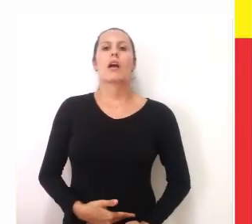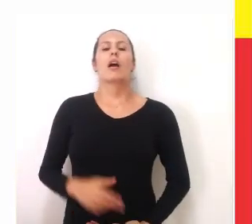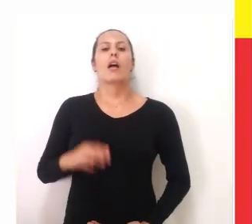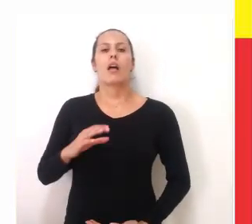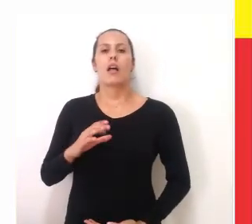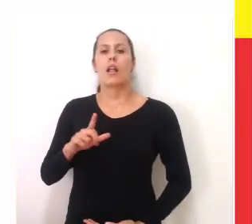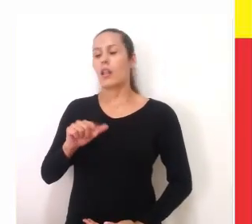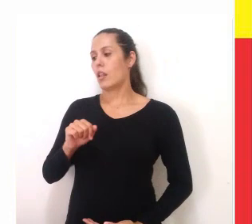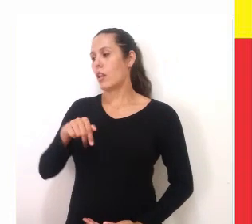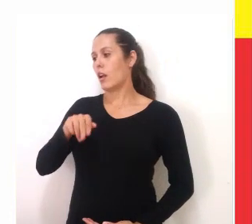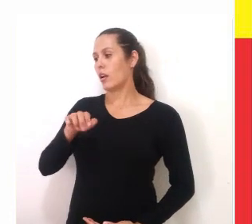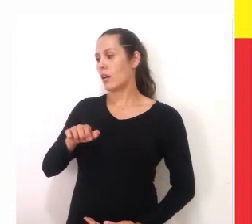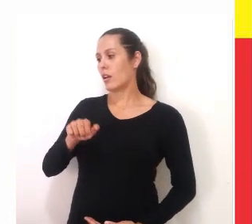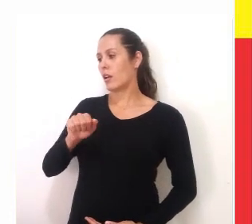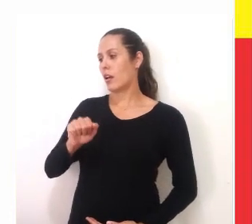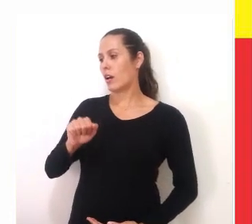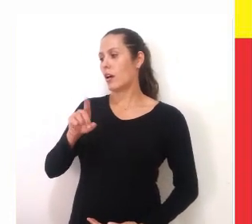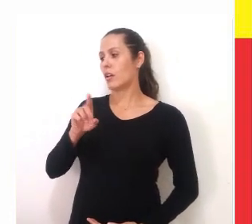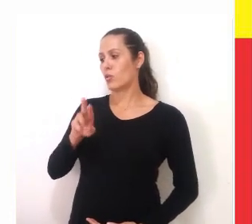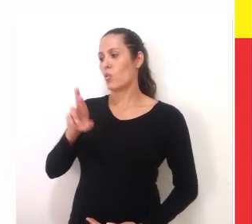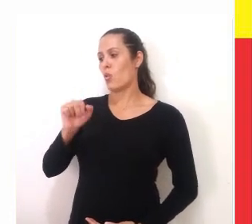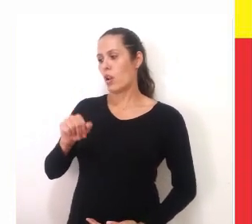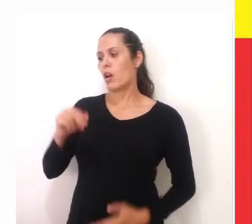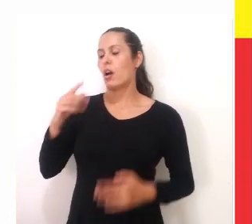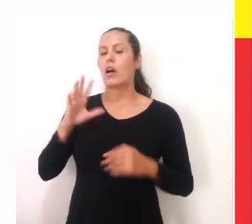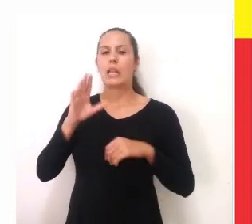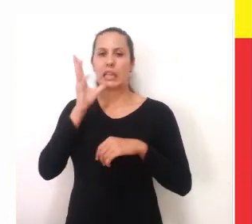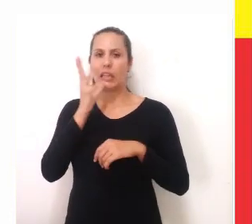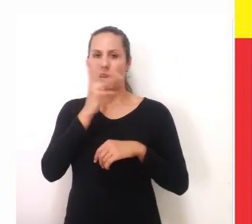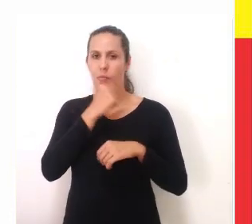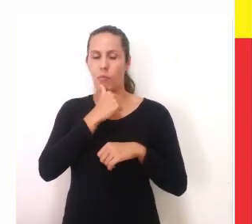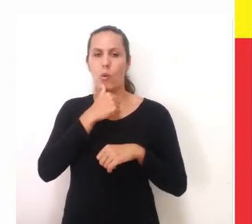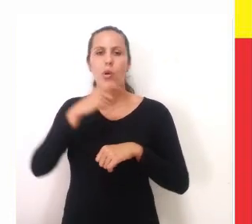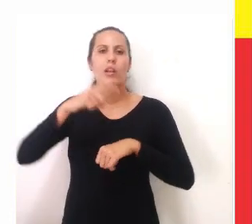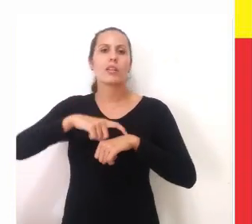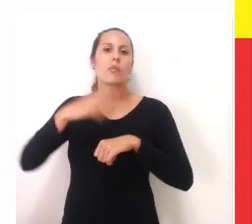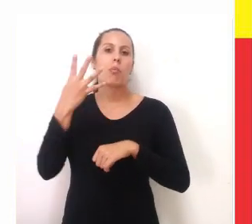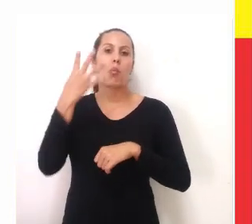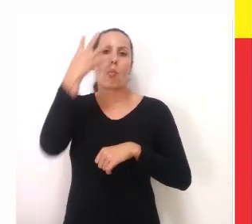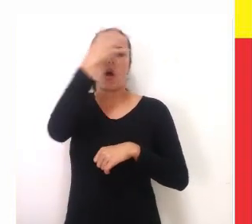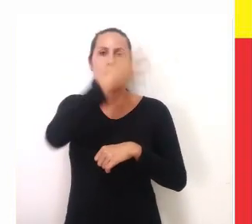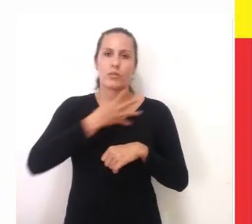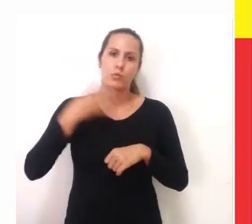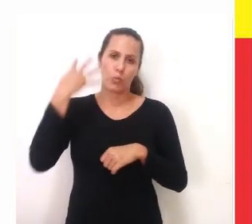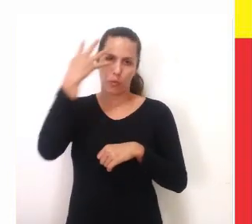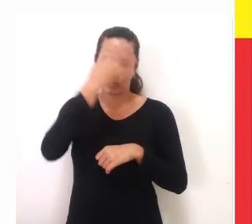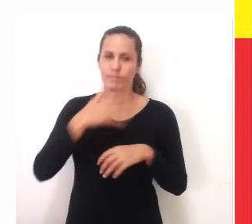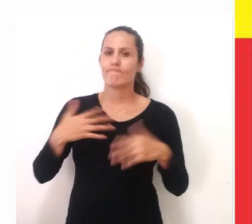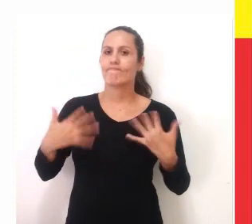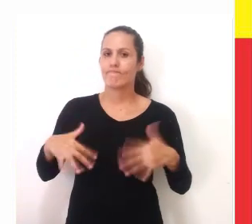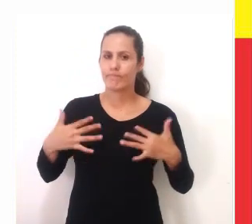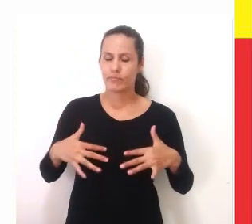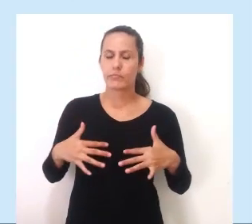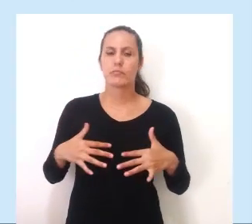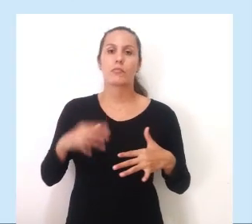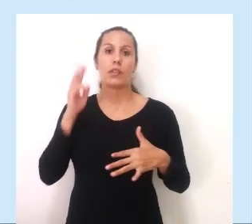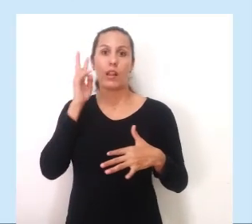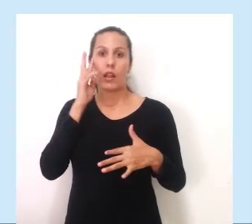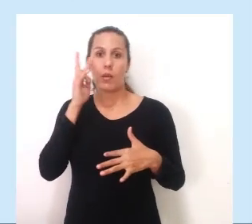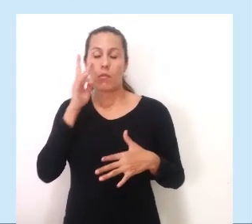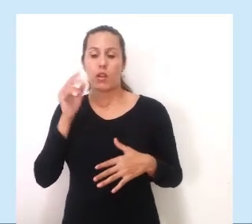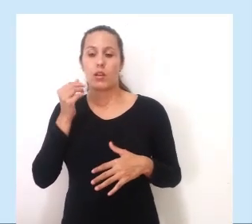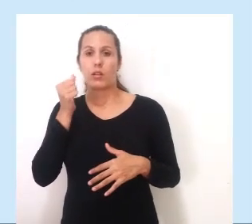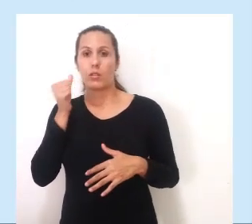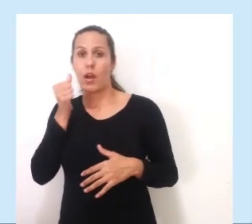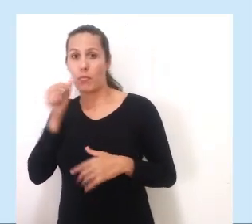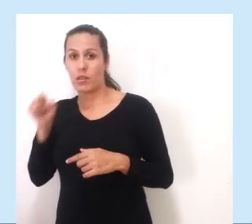mais extensa, a laqueadura, e essa laqueadura demora em média 4 horas, ok? Lembrando,